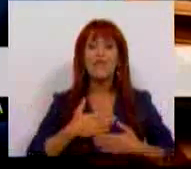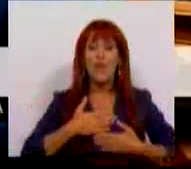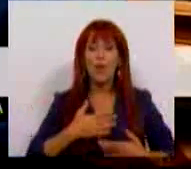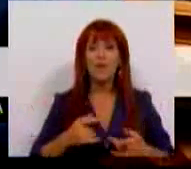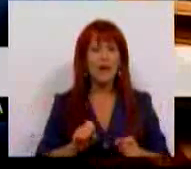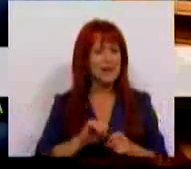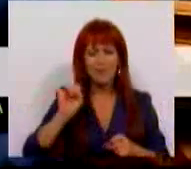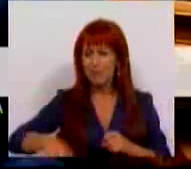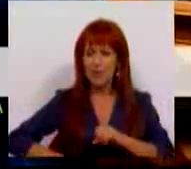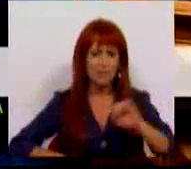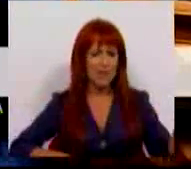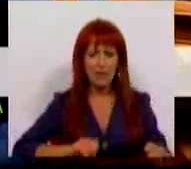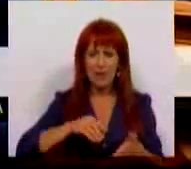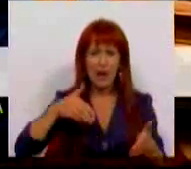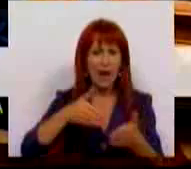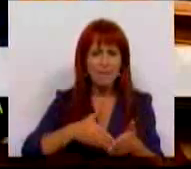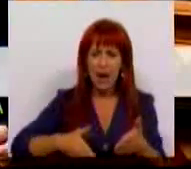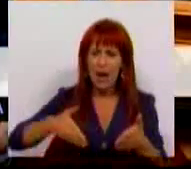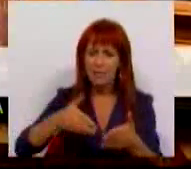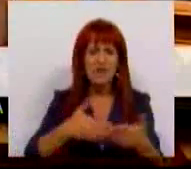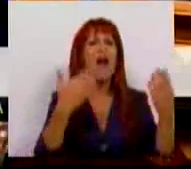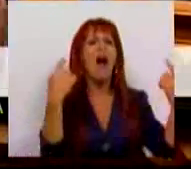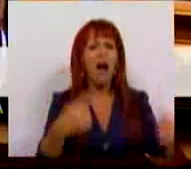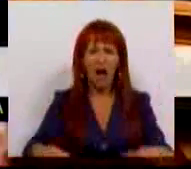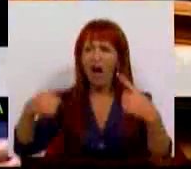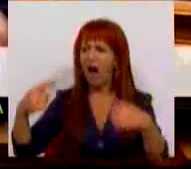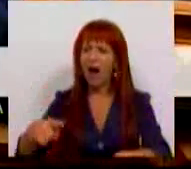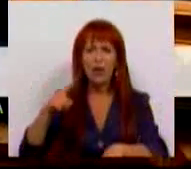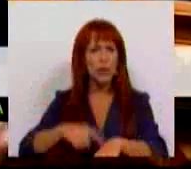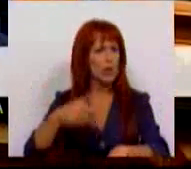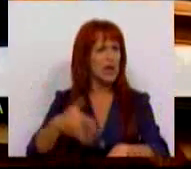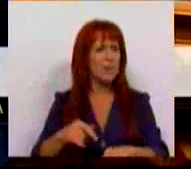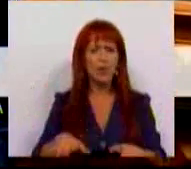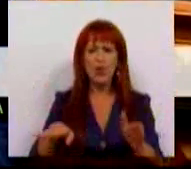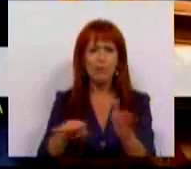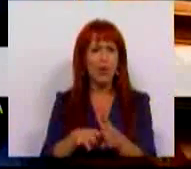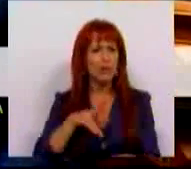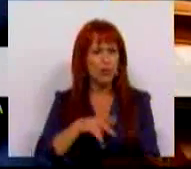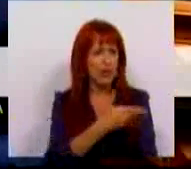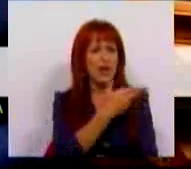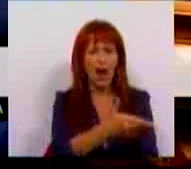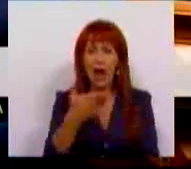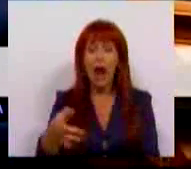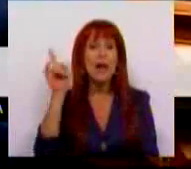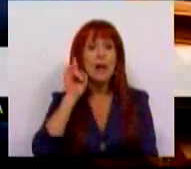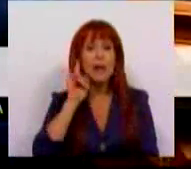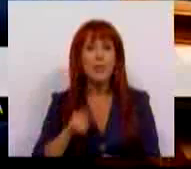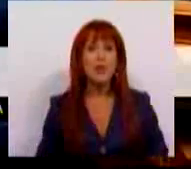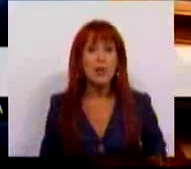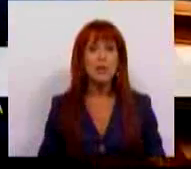para eliminar as barreiras que existem neste momento nos portos portugueses. E, acima de tudo,